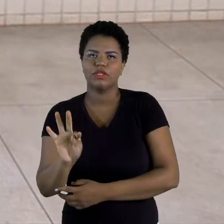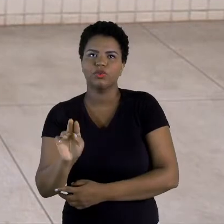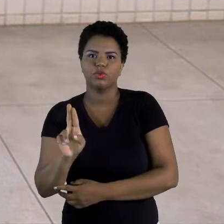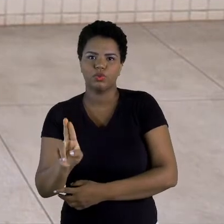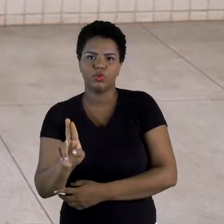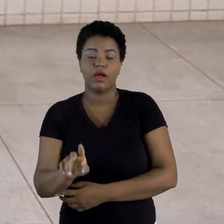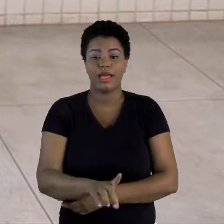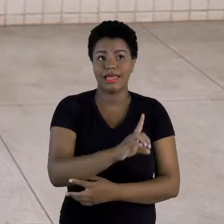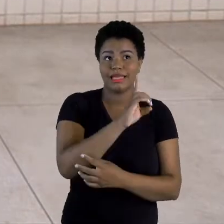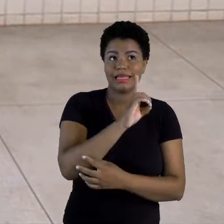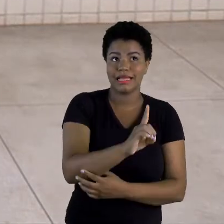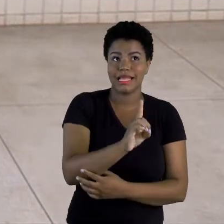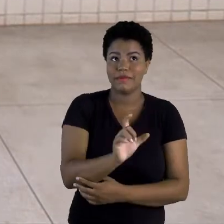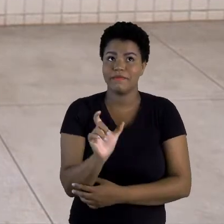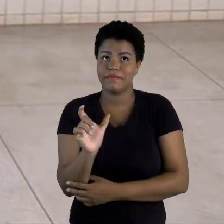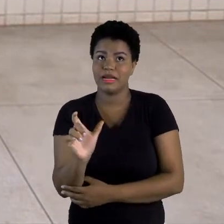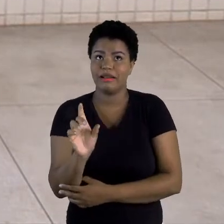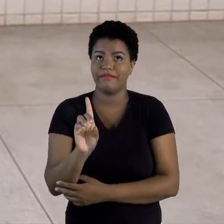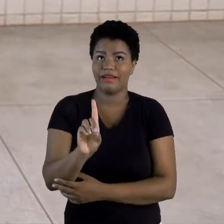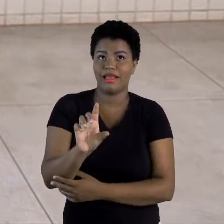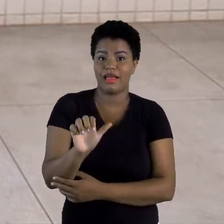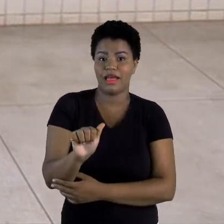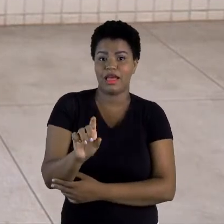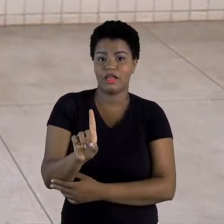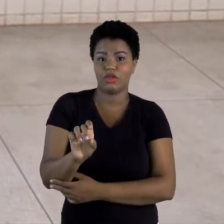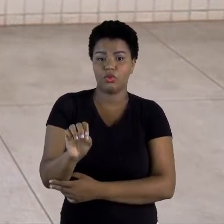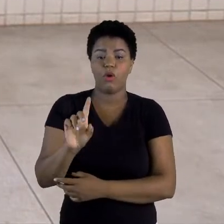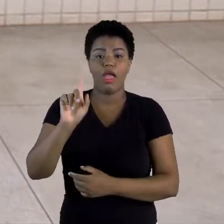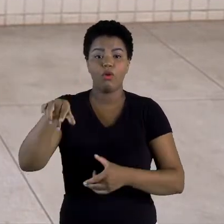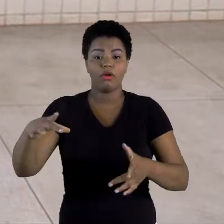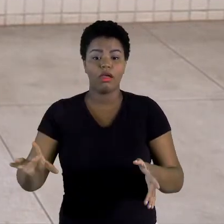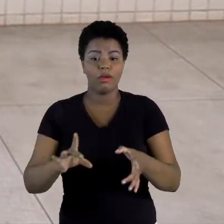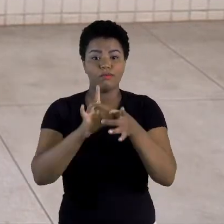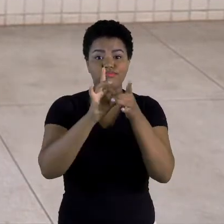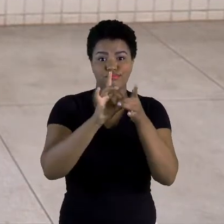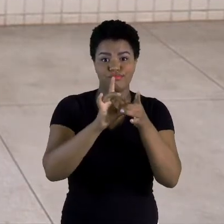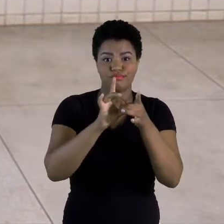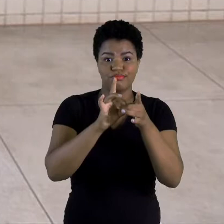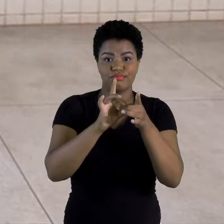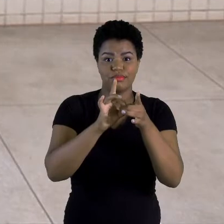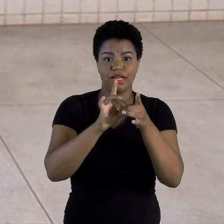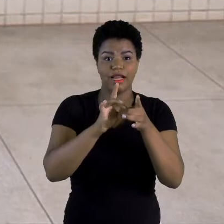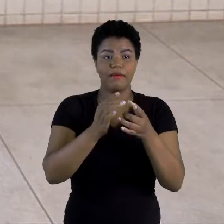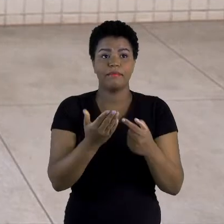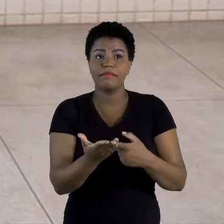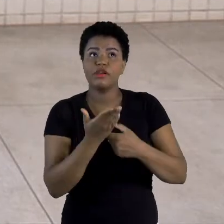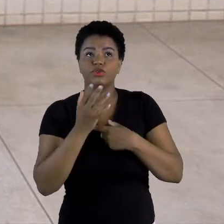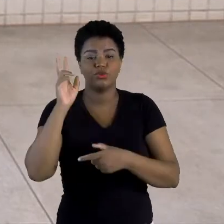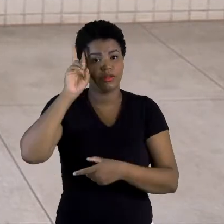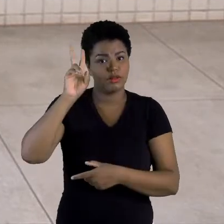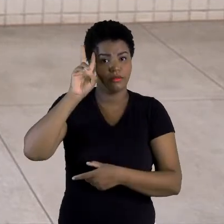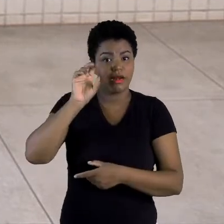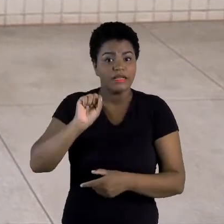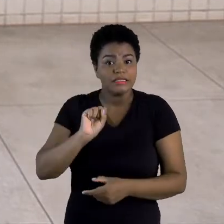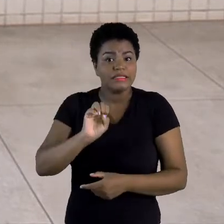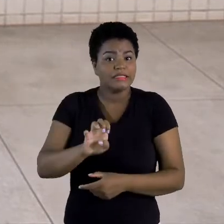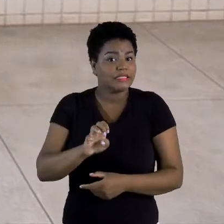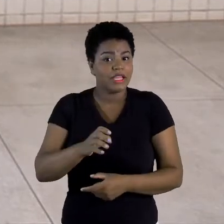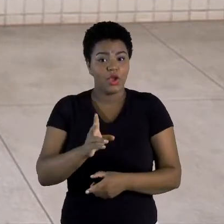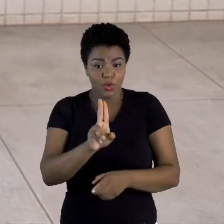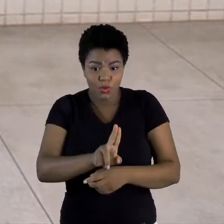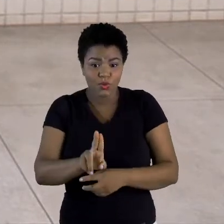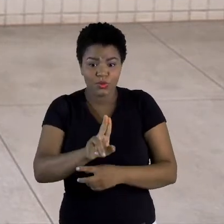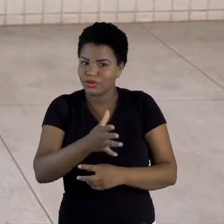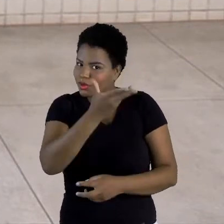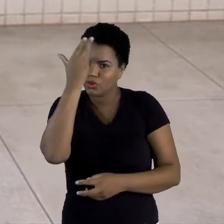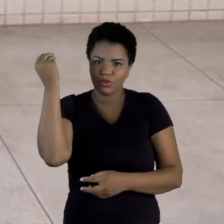ele, eu estou usando um gancho. E quando eu uso o gancho, eu não esqueço. Por isso que toda vez